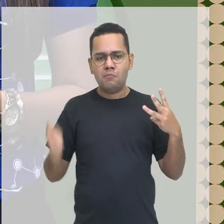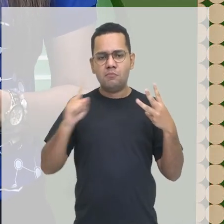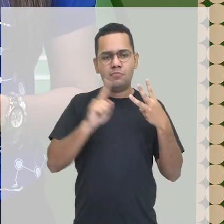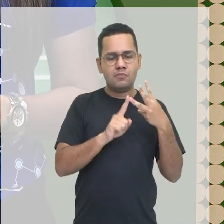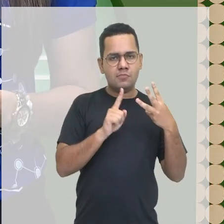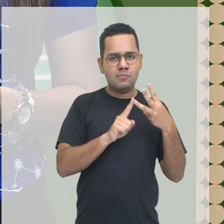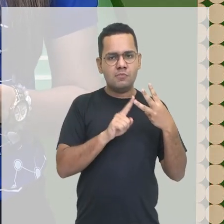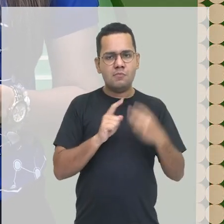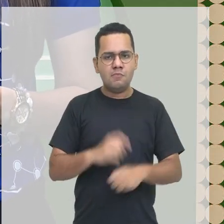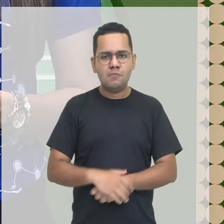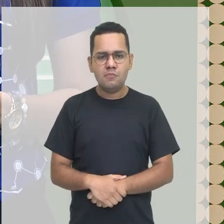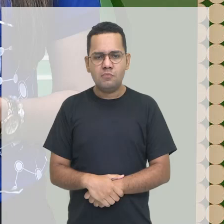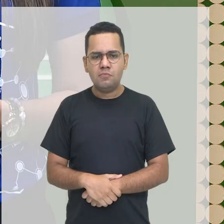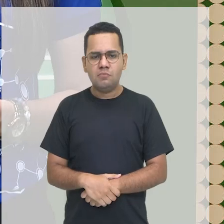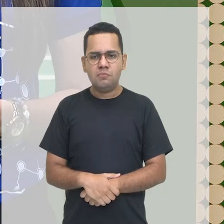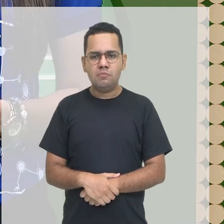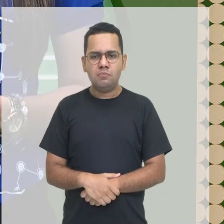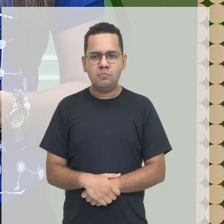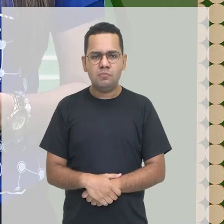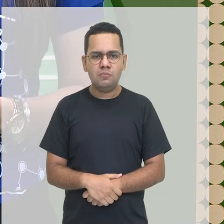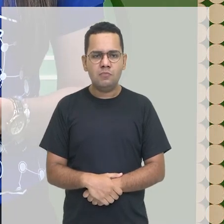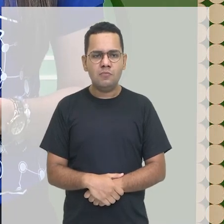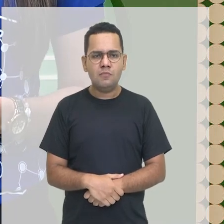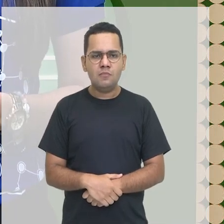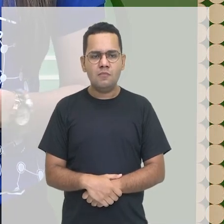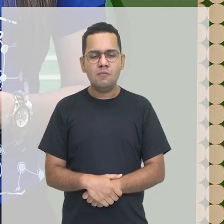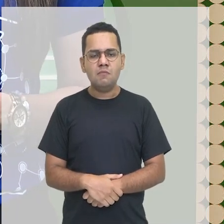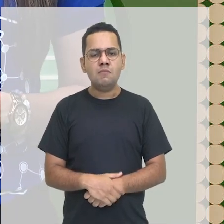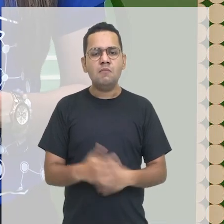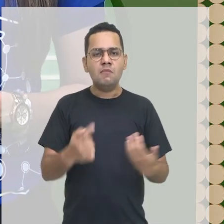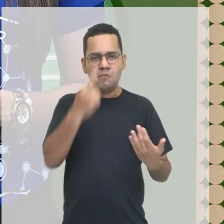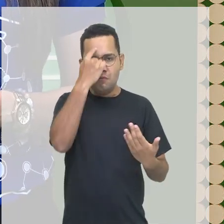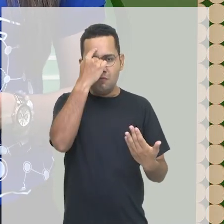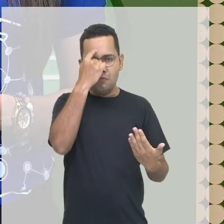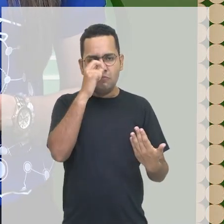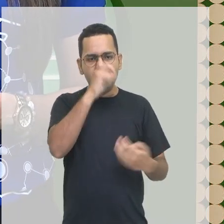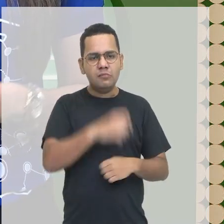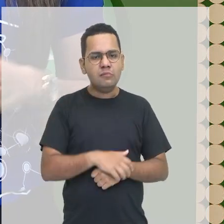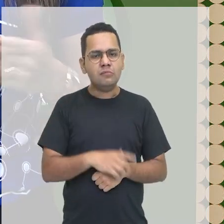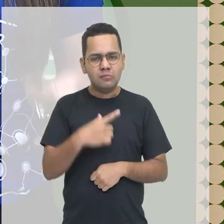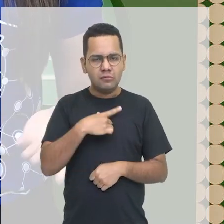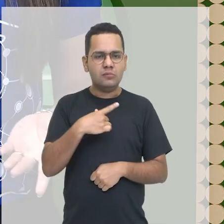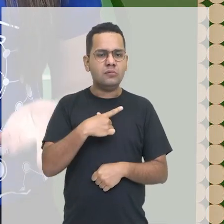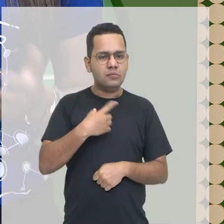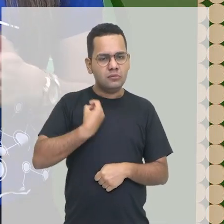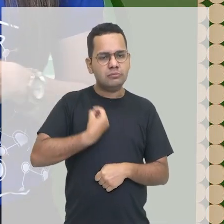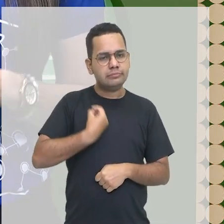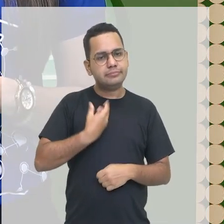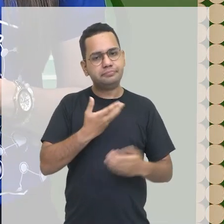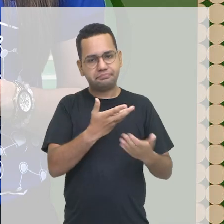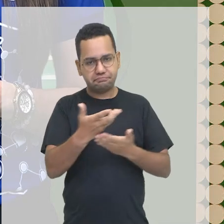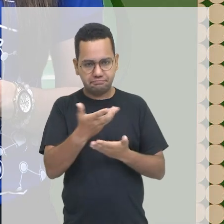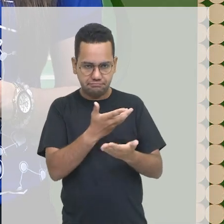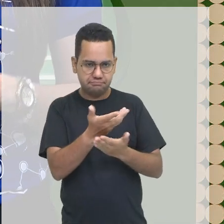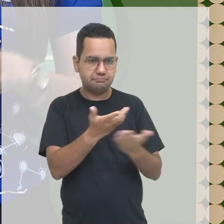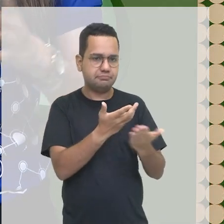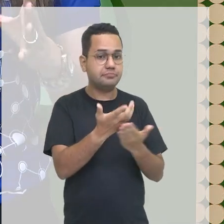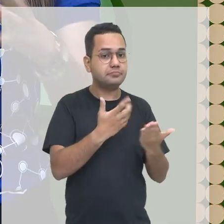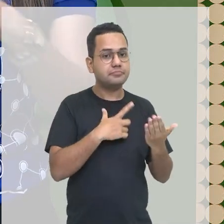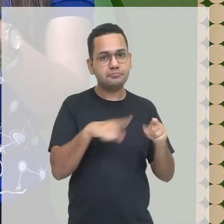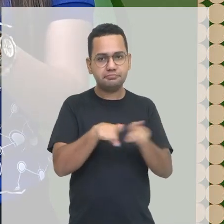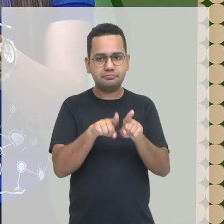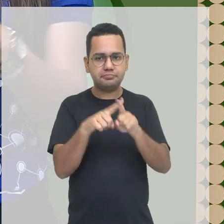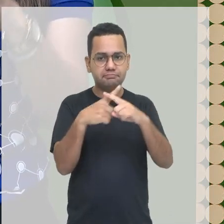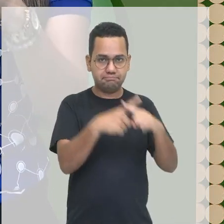e o australopithecus boisei, né? Acredita-se que tenham coexistido e competido entre si, né?